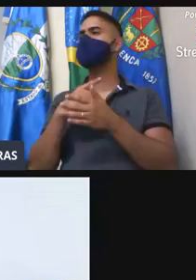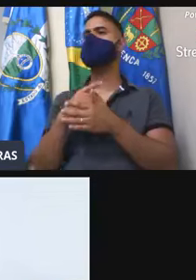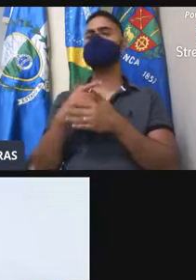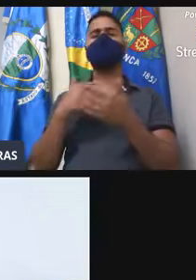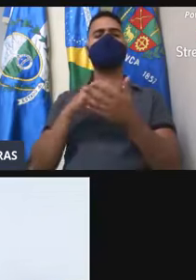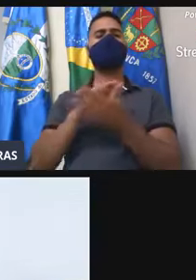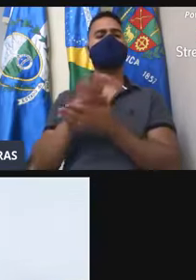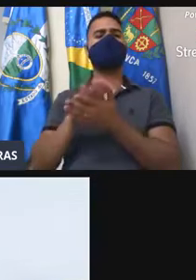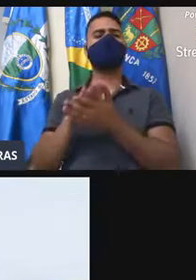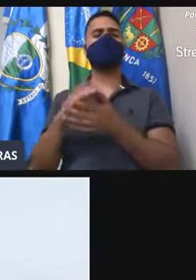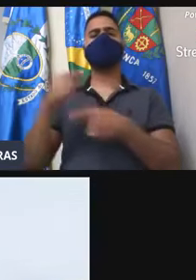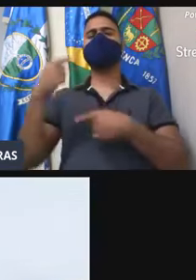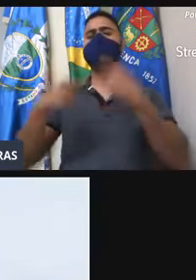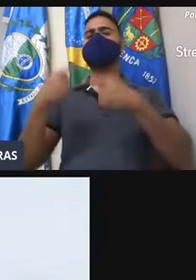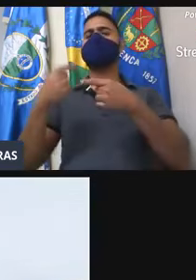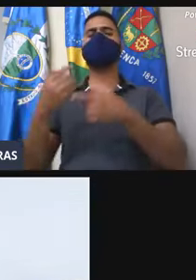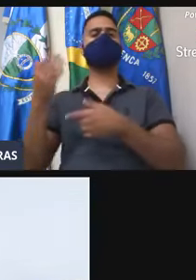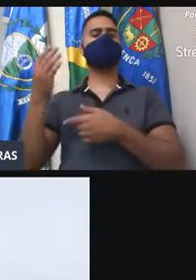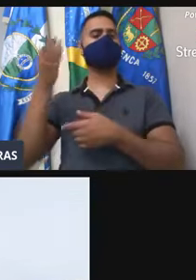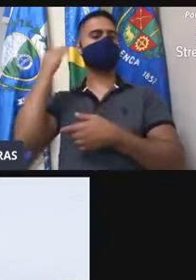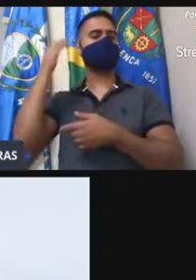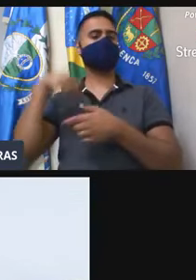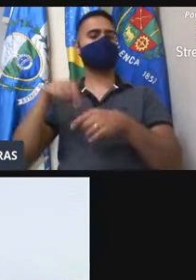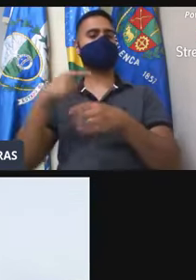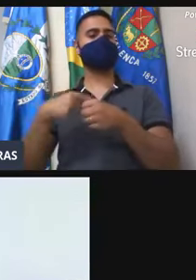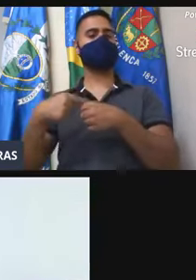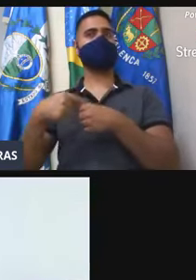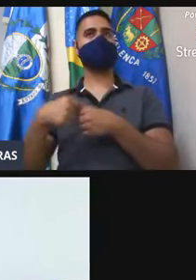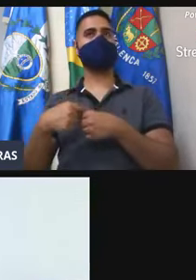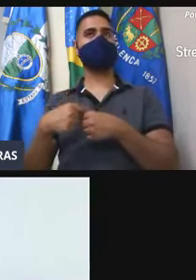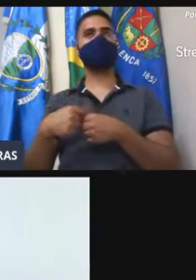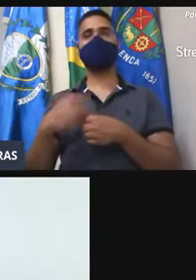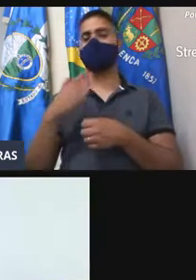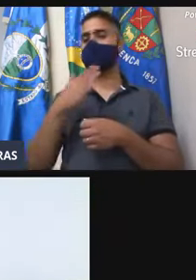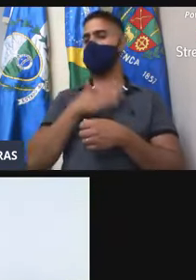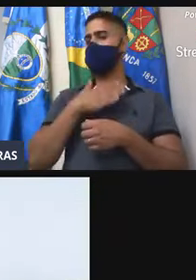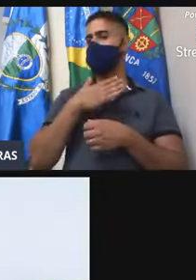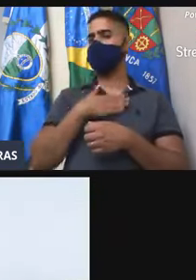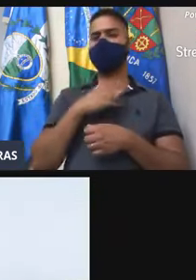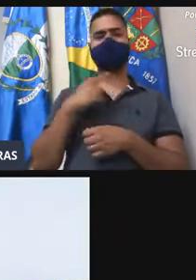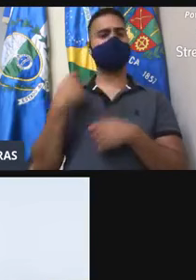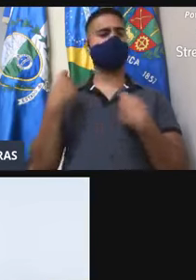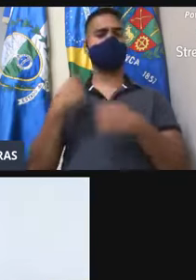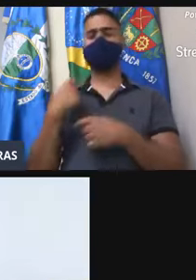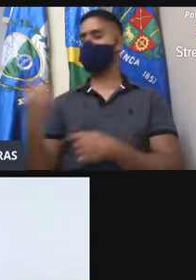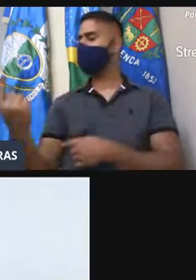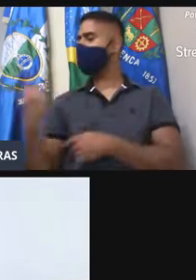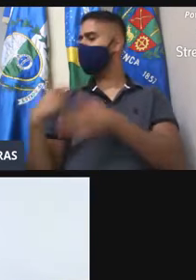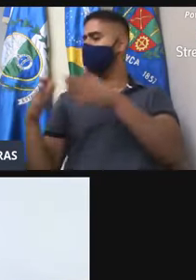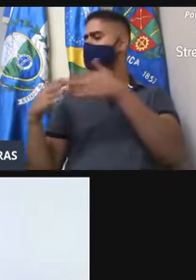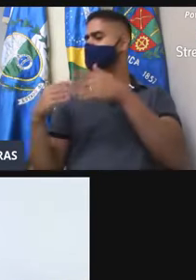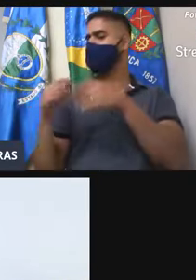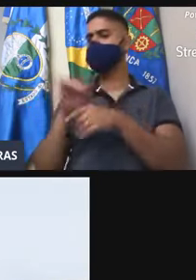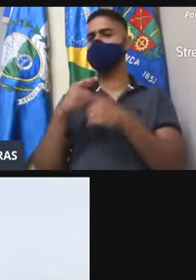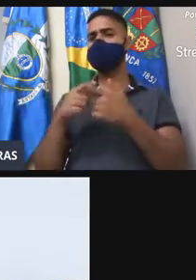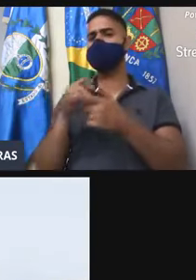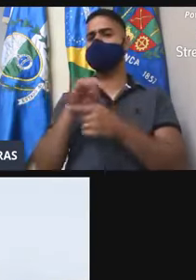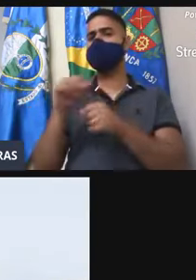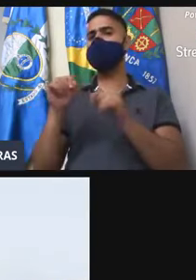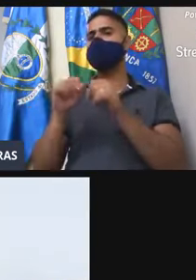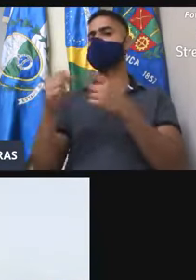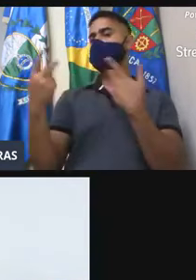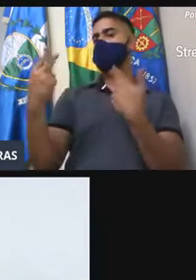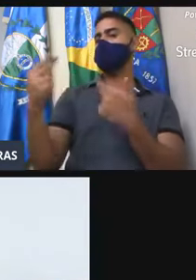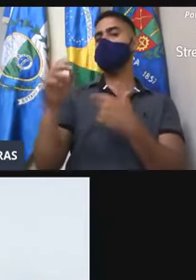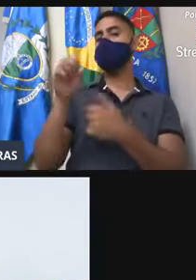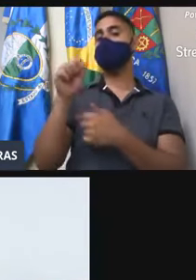republicana com outros políticos dessa cidade. A mim não vão e nem adianta chegar, porque senão eu faço igual o doutor